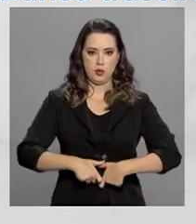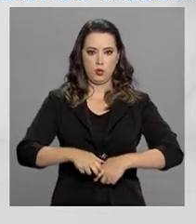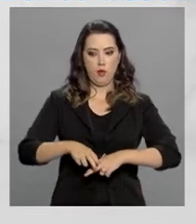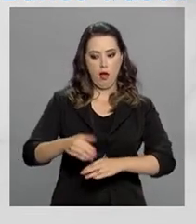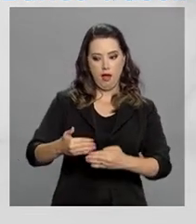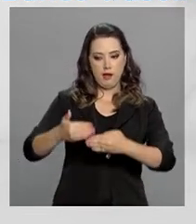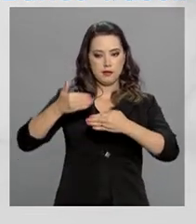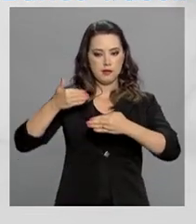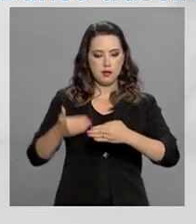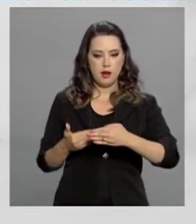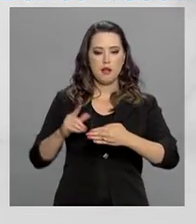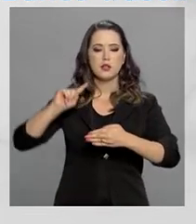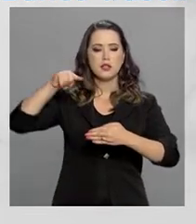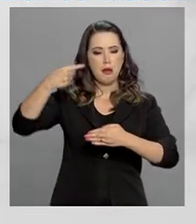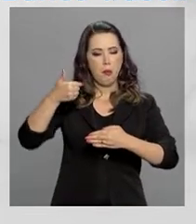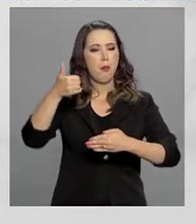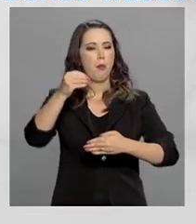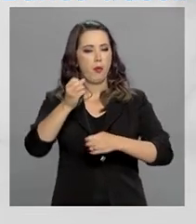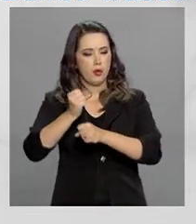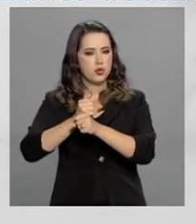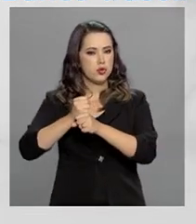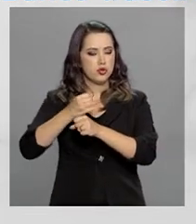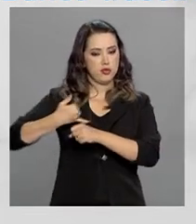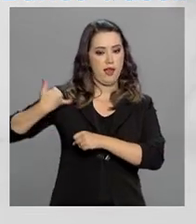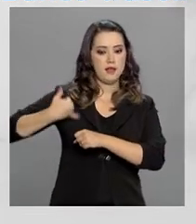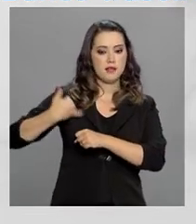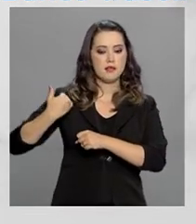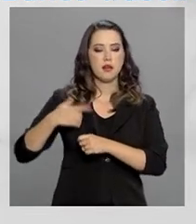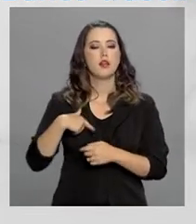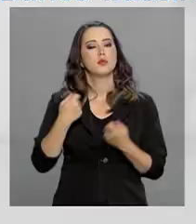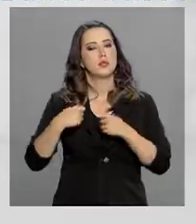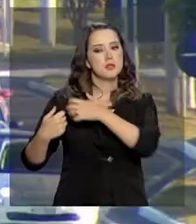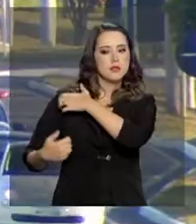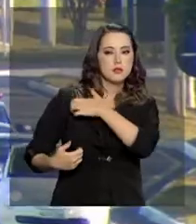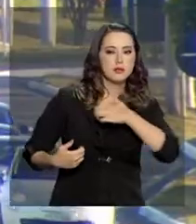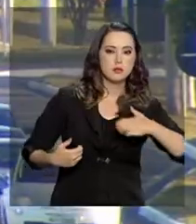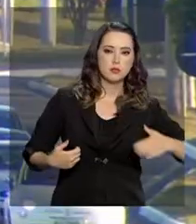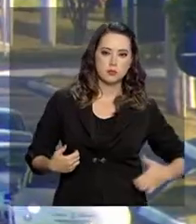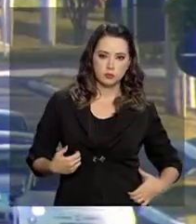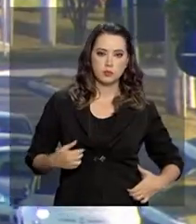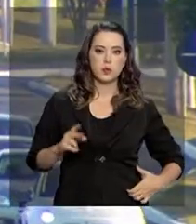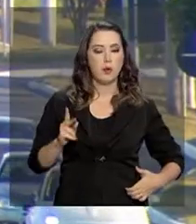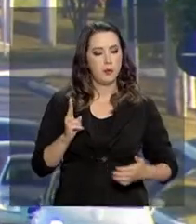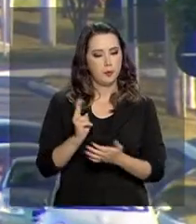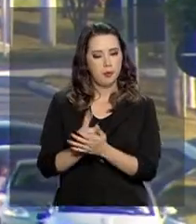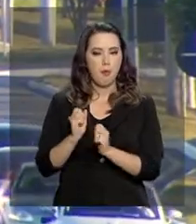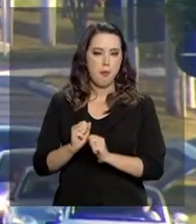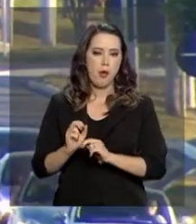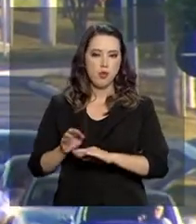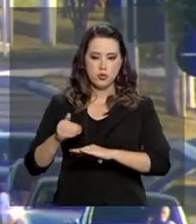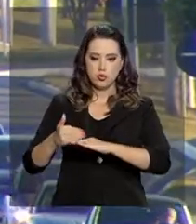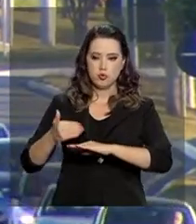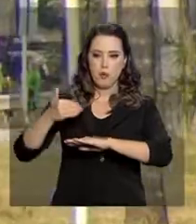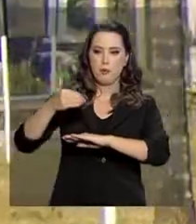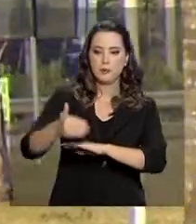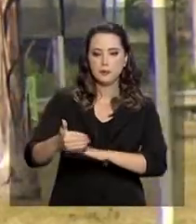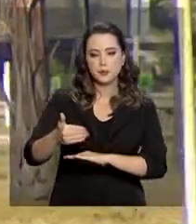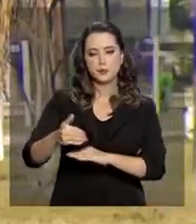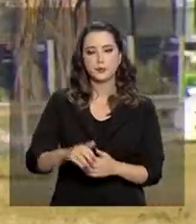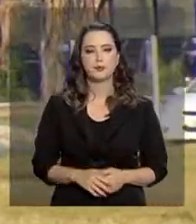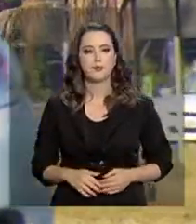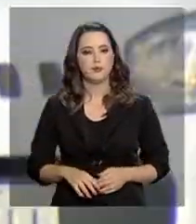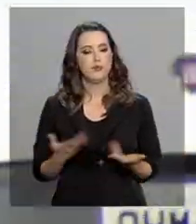transportada no banco dianteiro sempre com o cinto de segurança os equipamentos reduzem em 90%